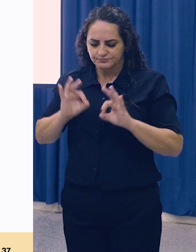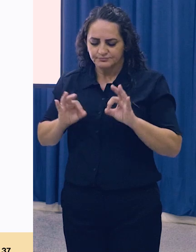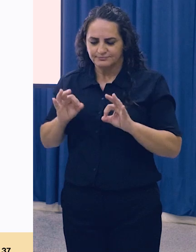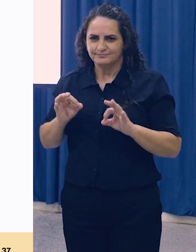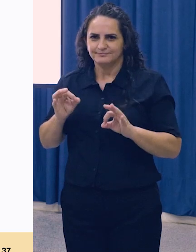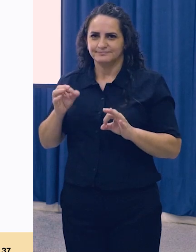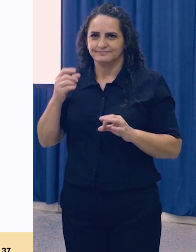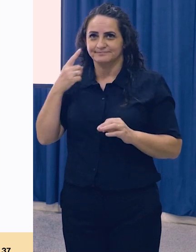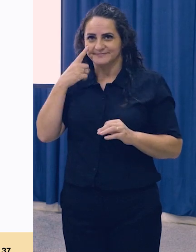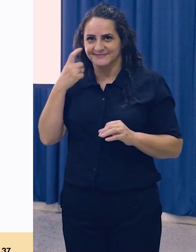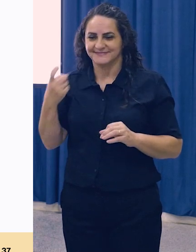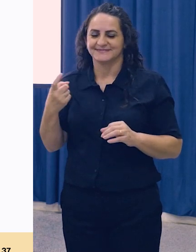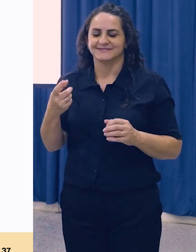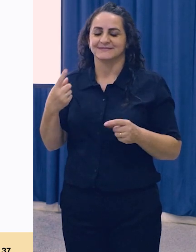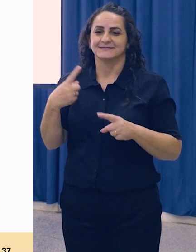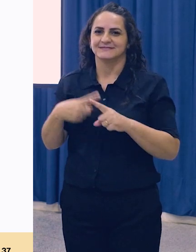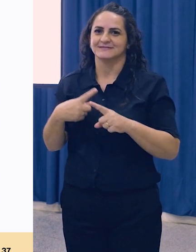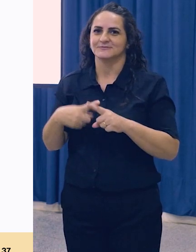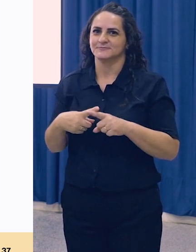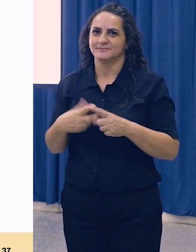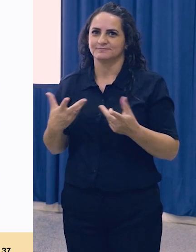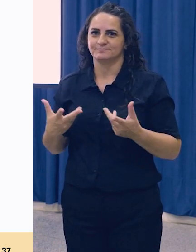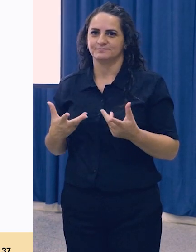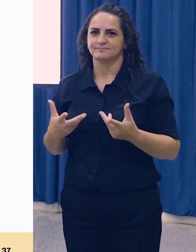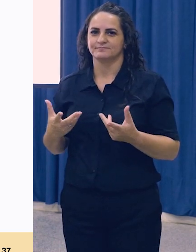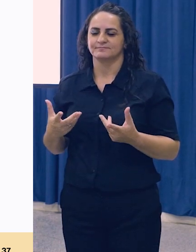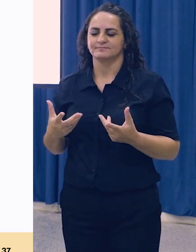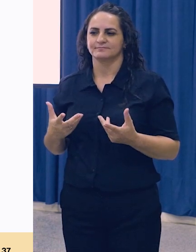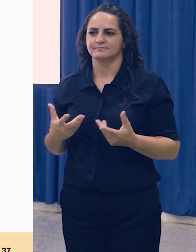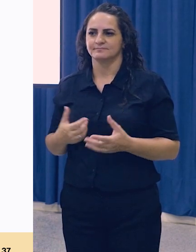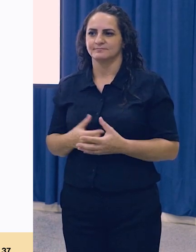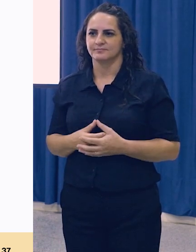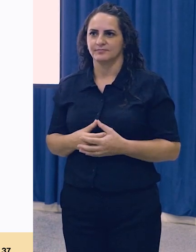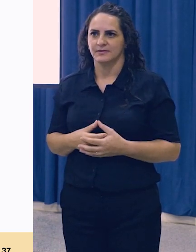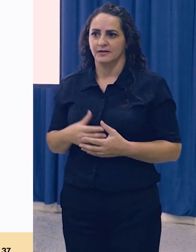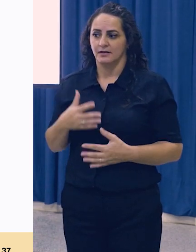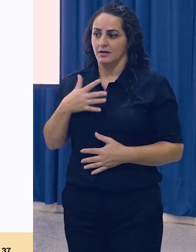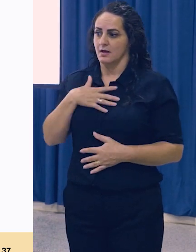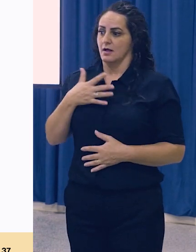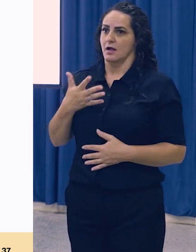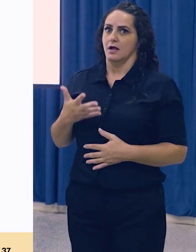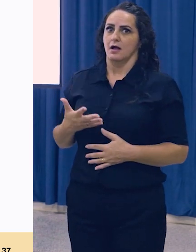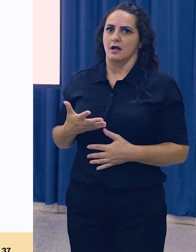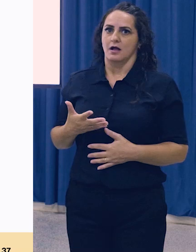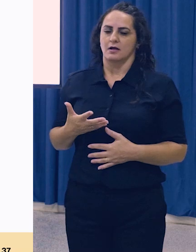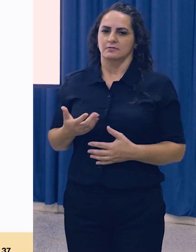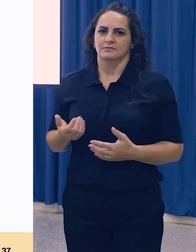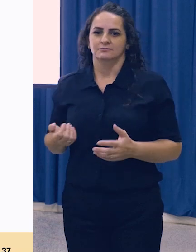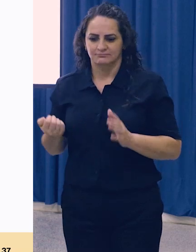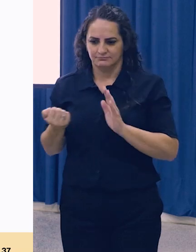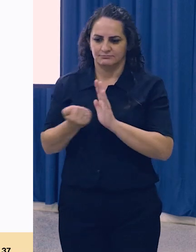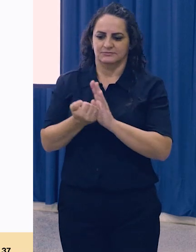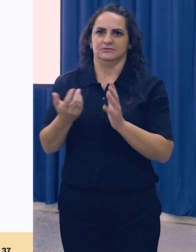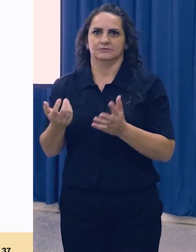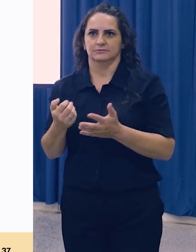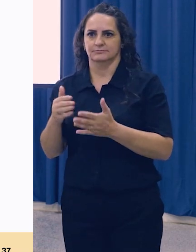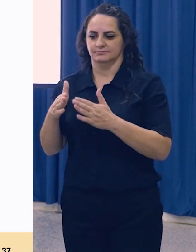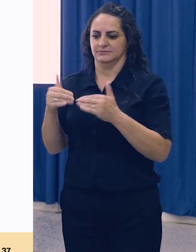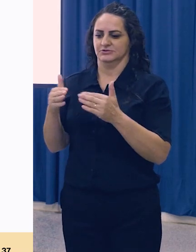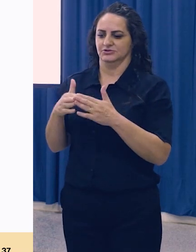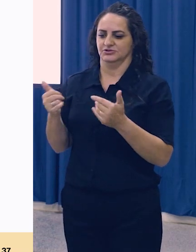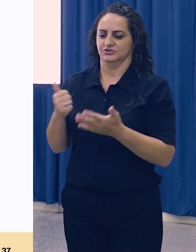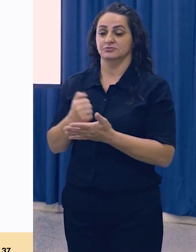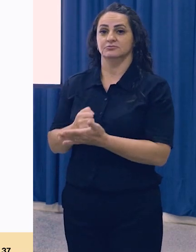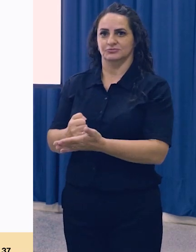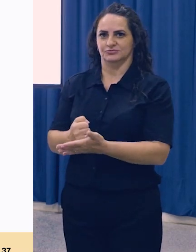mais interessante, porque se torna um pouco assustador, assim, chegar e falar com uma marca e pedir ajuda, né? Mas